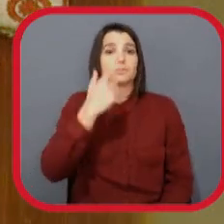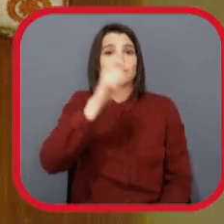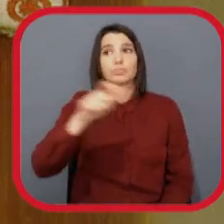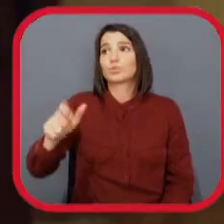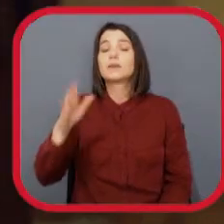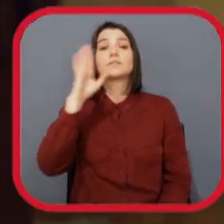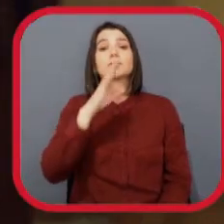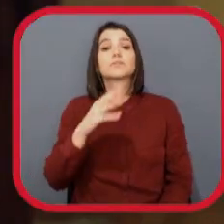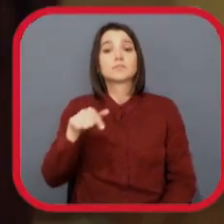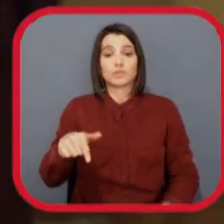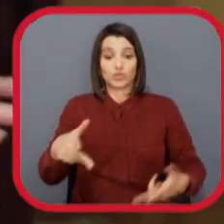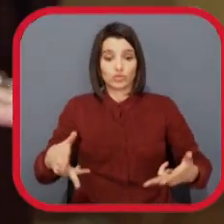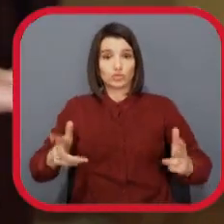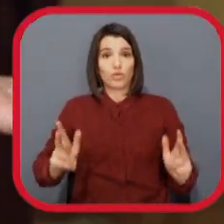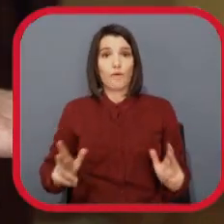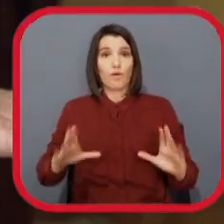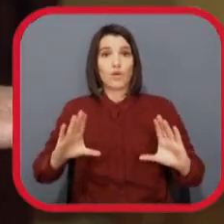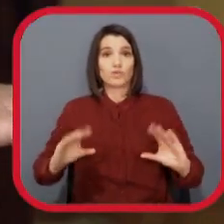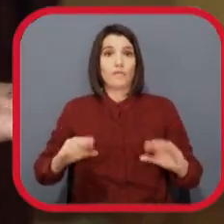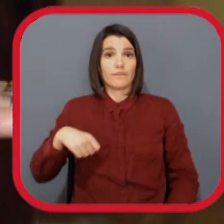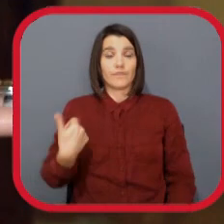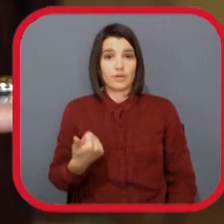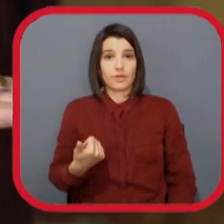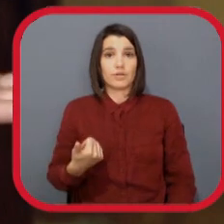ter as pessoas. Se eu tenho estes sofás em verde,